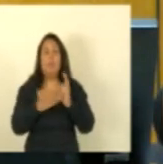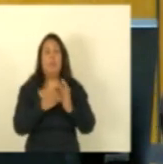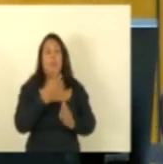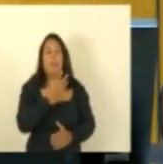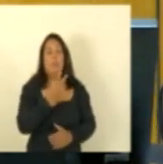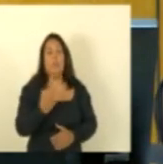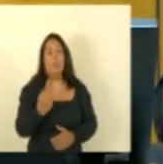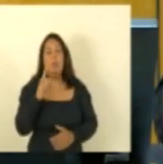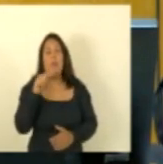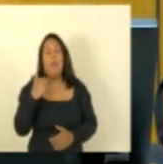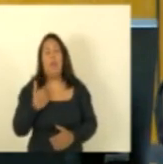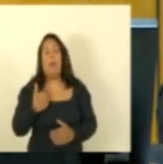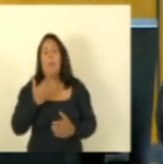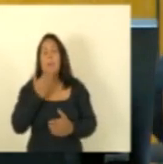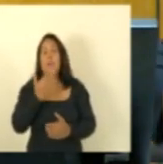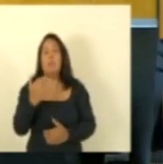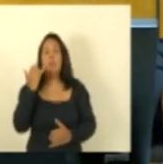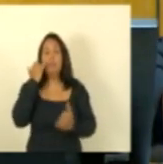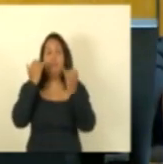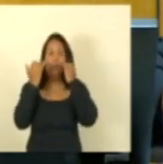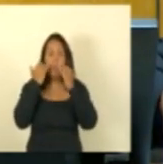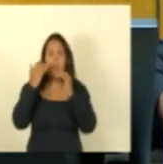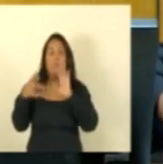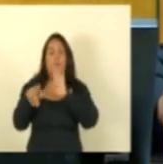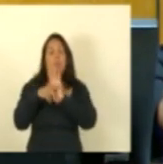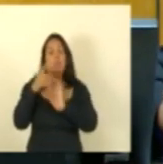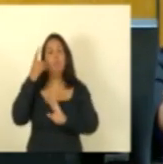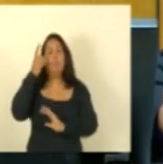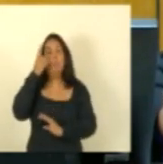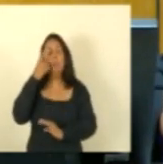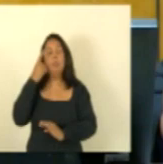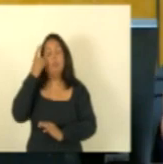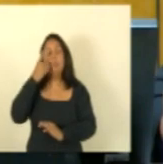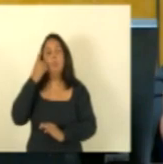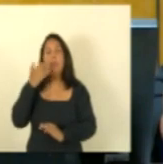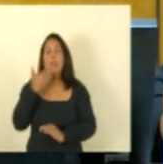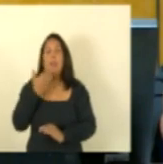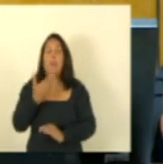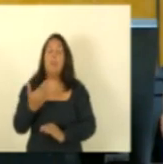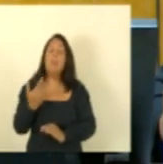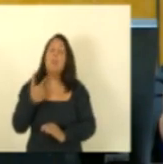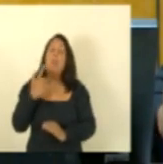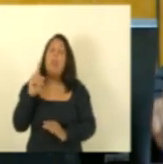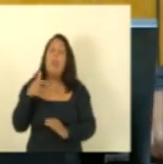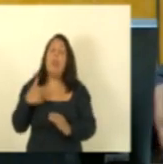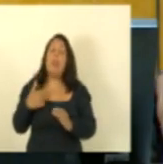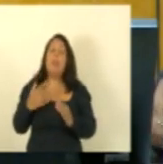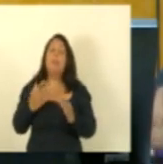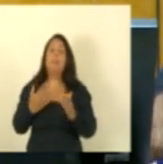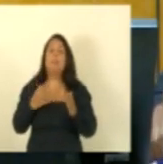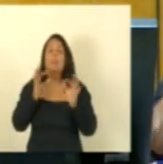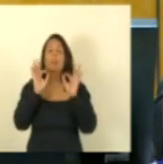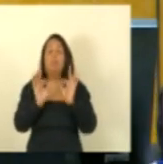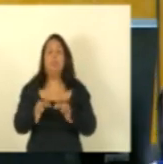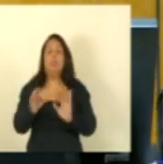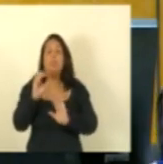32, requerimento de informações dos deputados. E o despacho para esses itens é oficis.